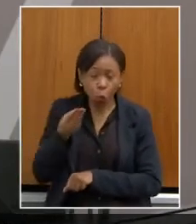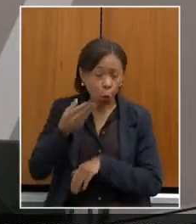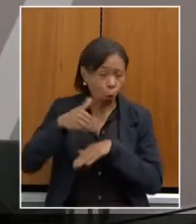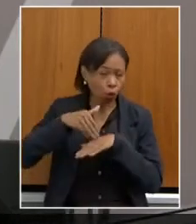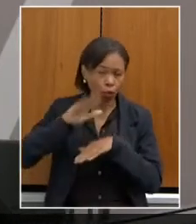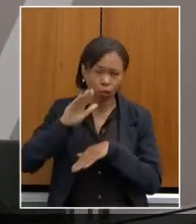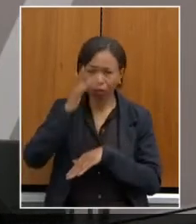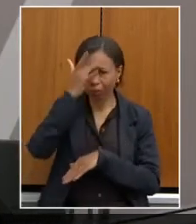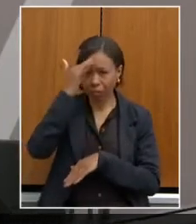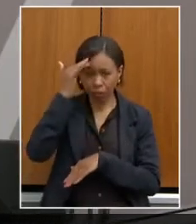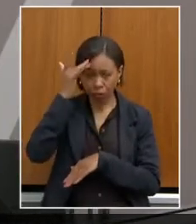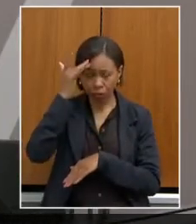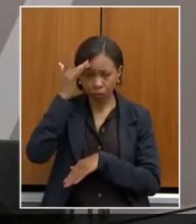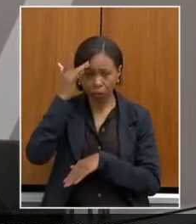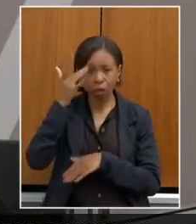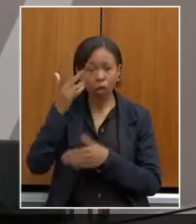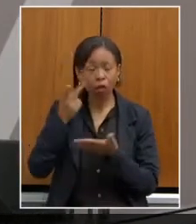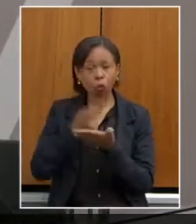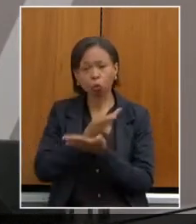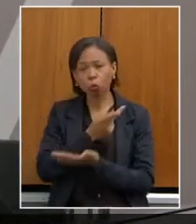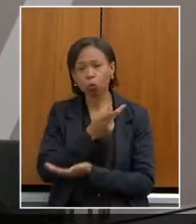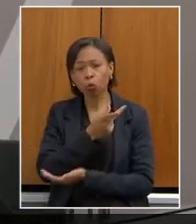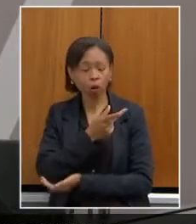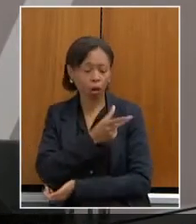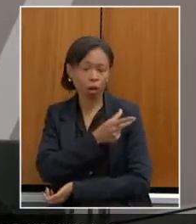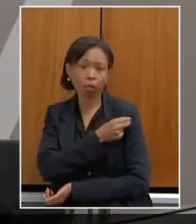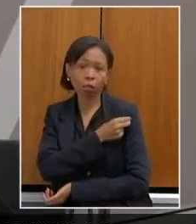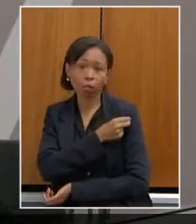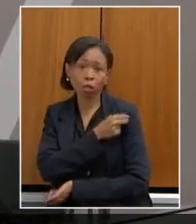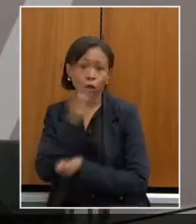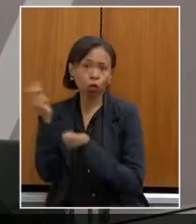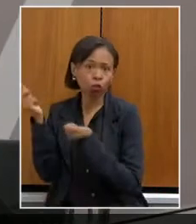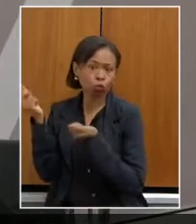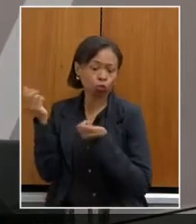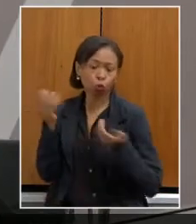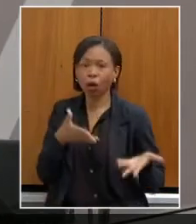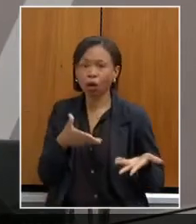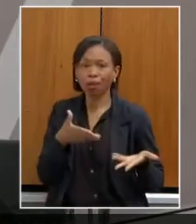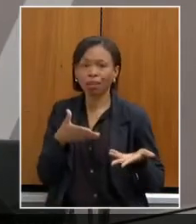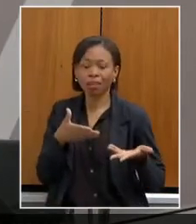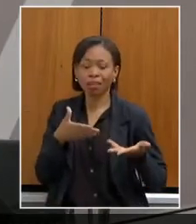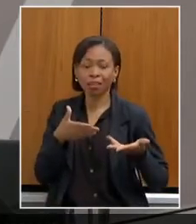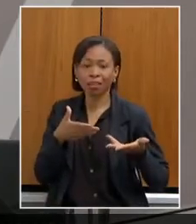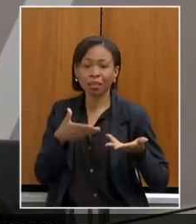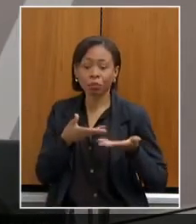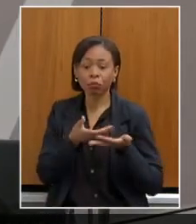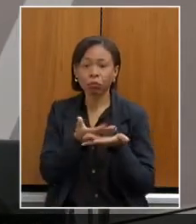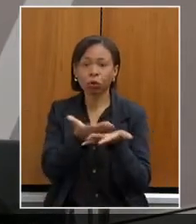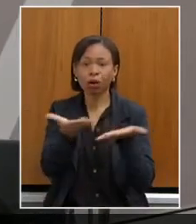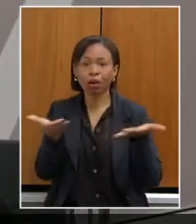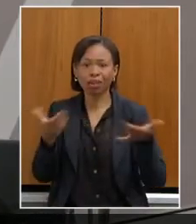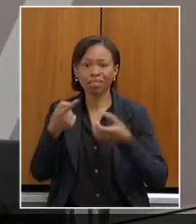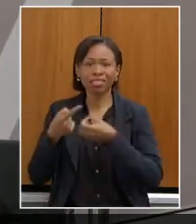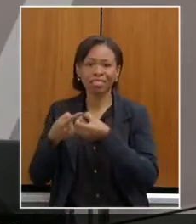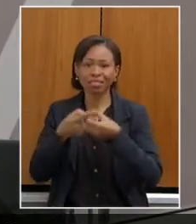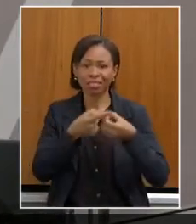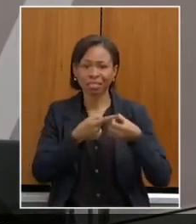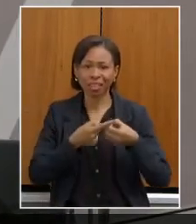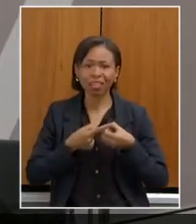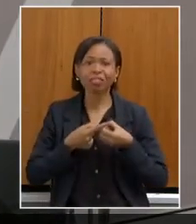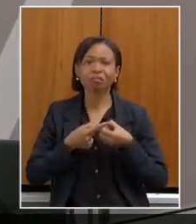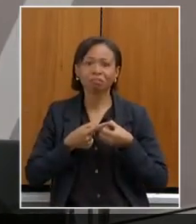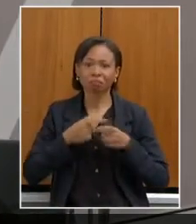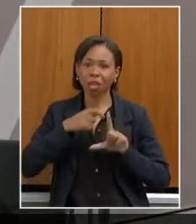vacina chega no Brasil imediatamente ela chega nos municípios a logística brasileira